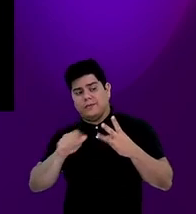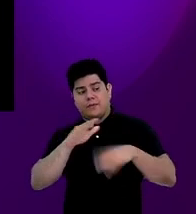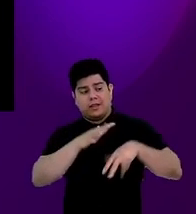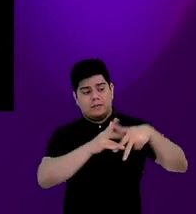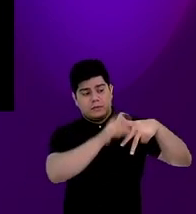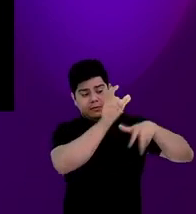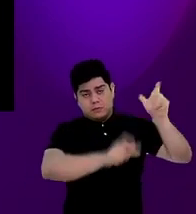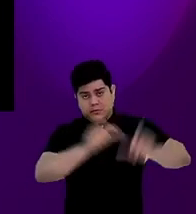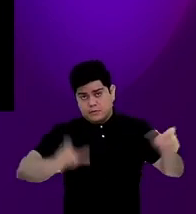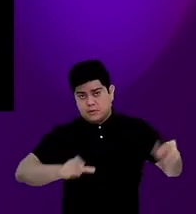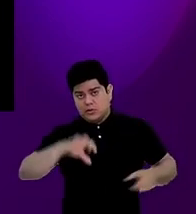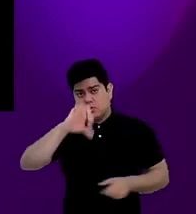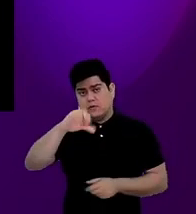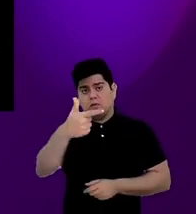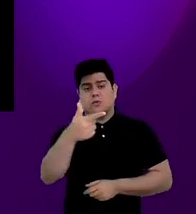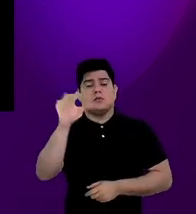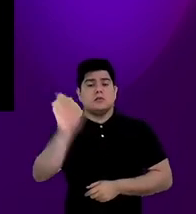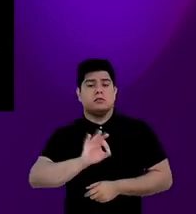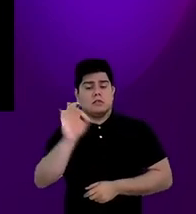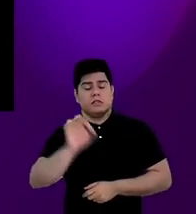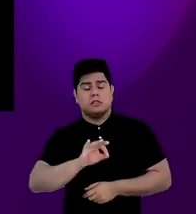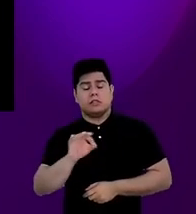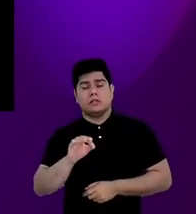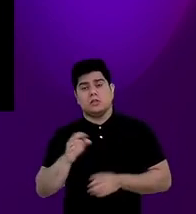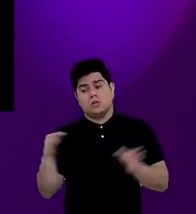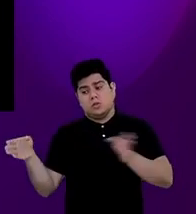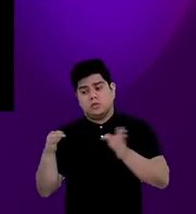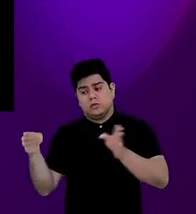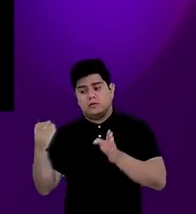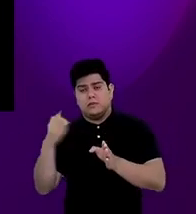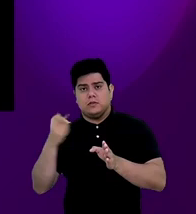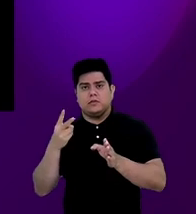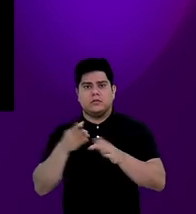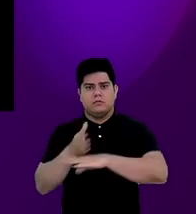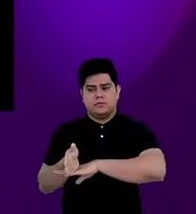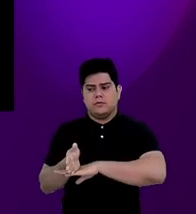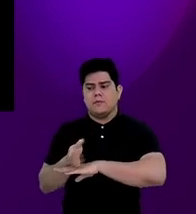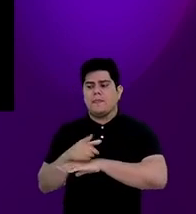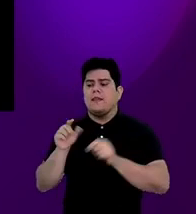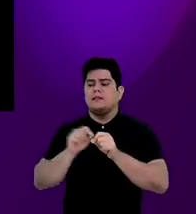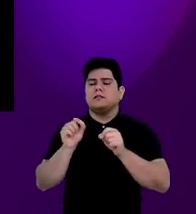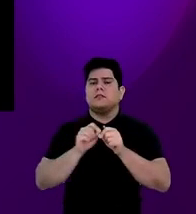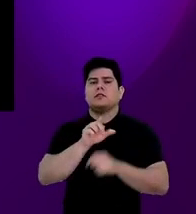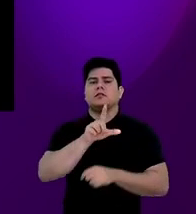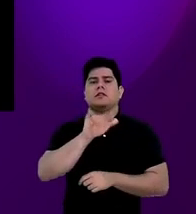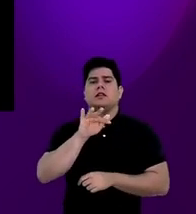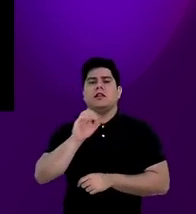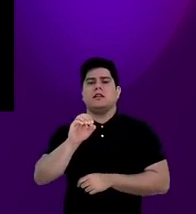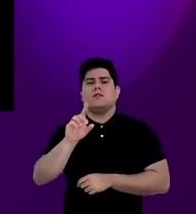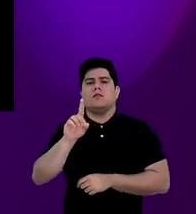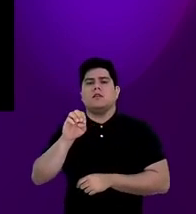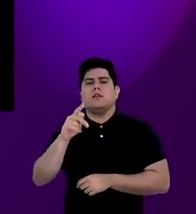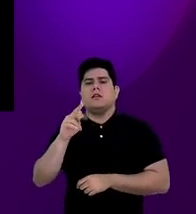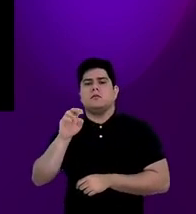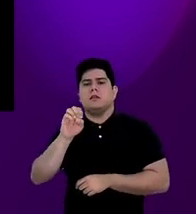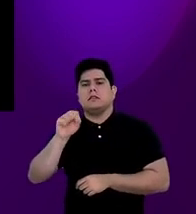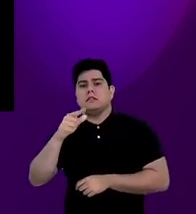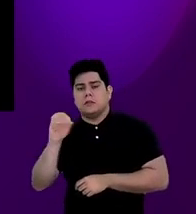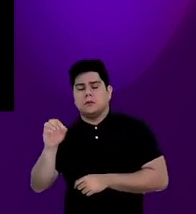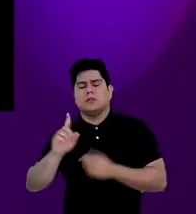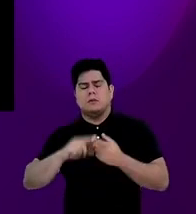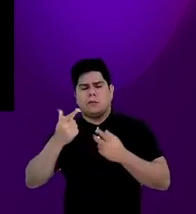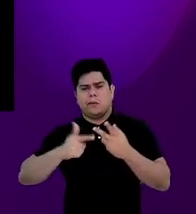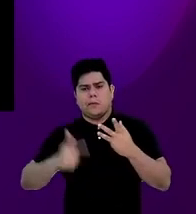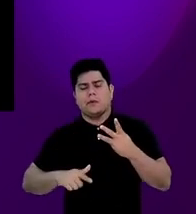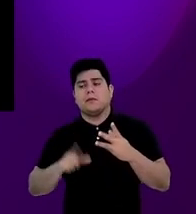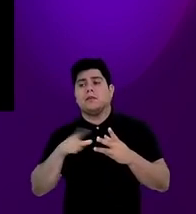pacientes que entraram nesse estudo de fase 2. Eles fizeram a linfodepleção com fludarabina e ciclofosfamida, seguido de